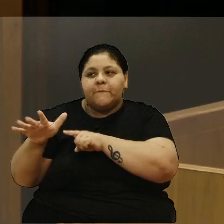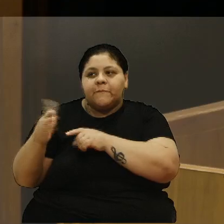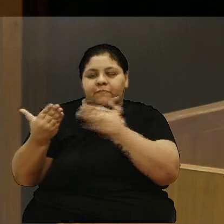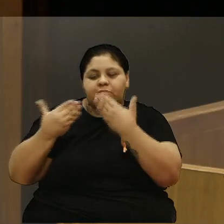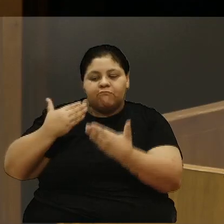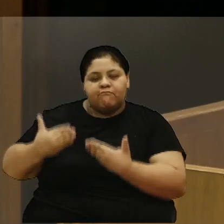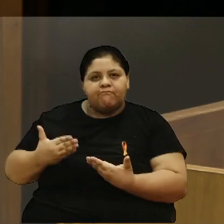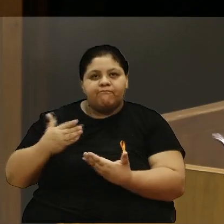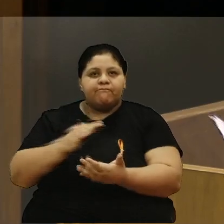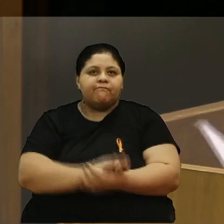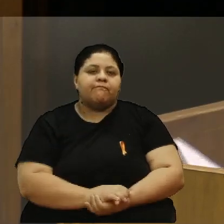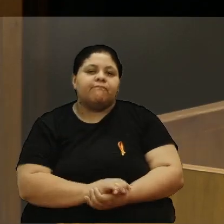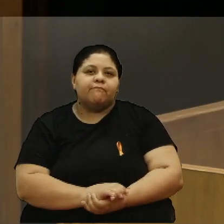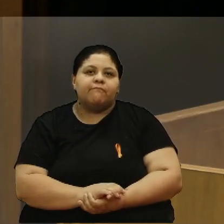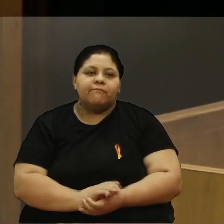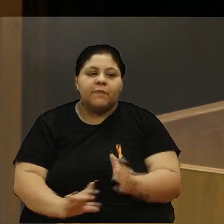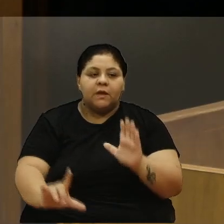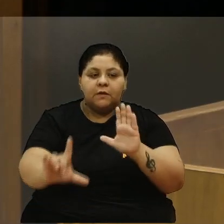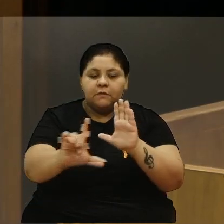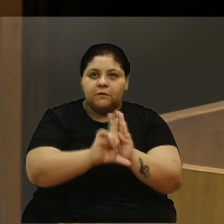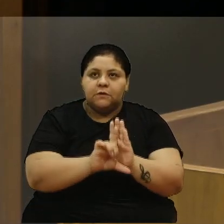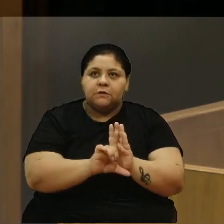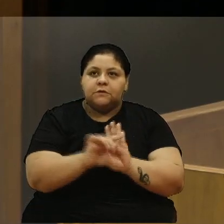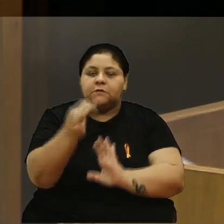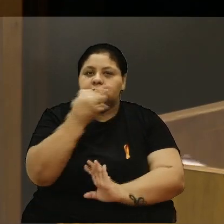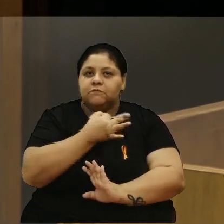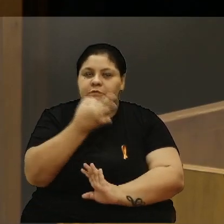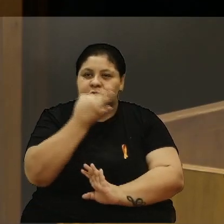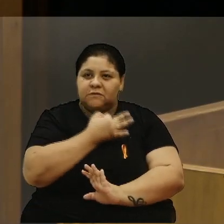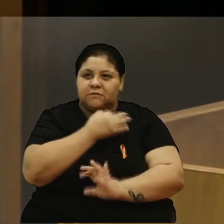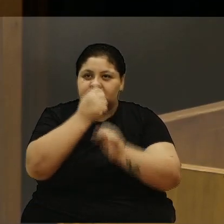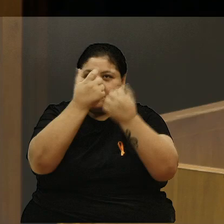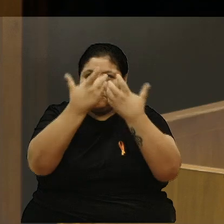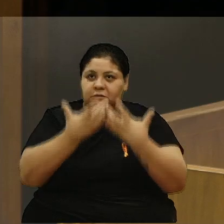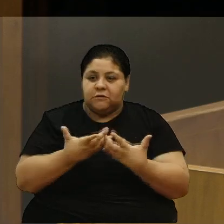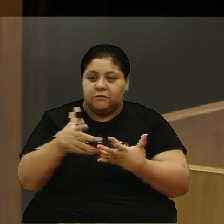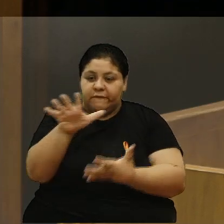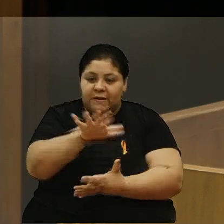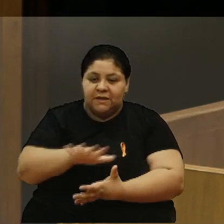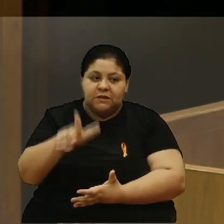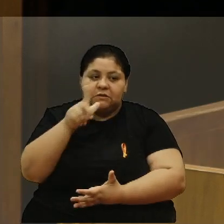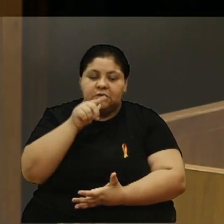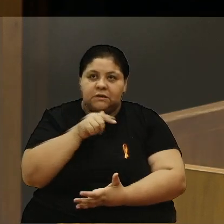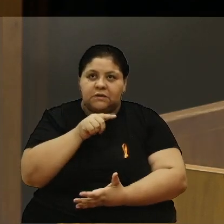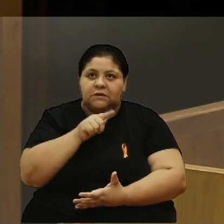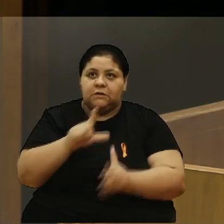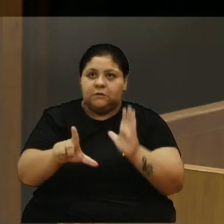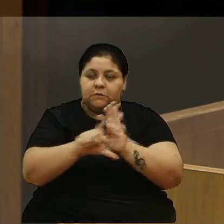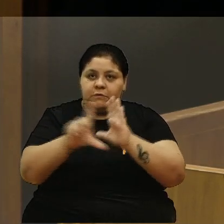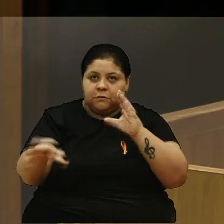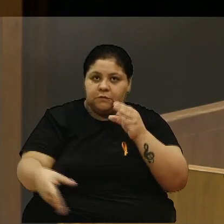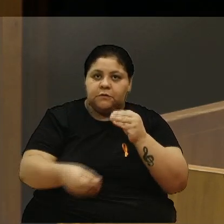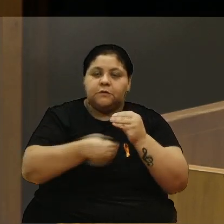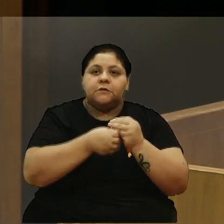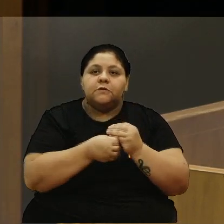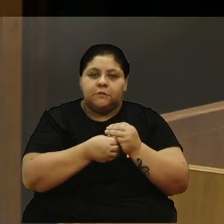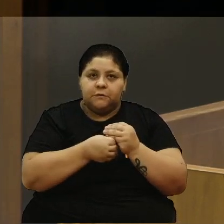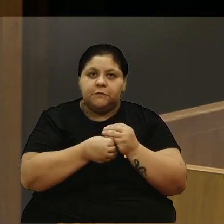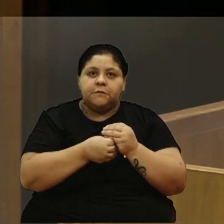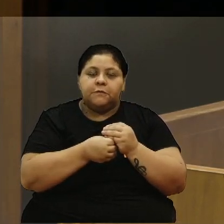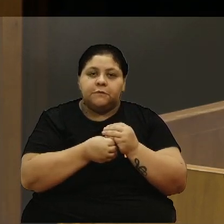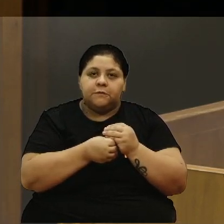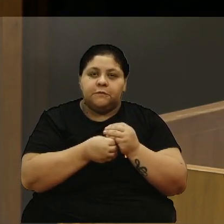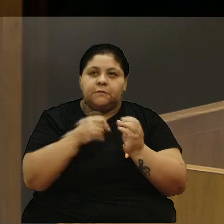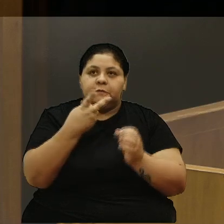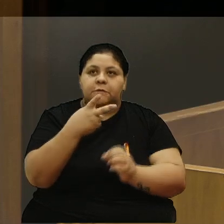apreciação. A legislação de Caxias do Sul, que trata a Zona das Águas, a Lei Complementar 246,